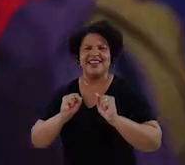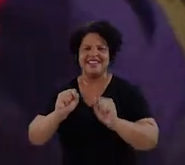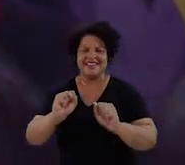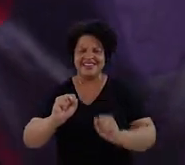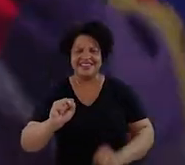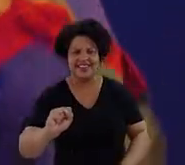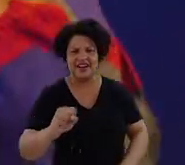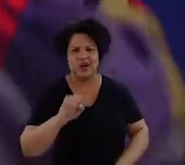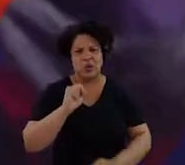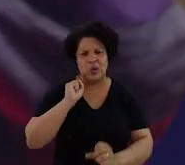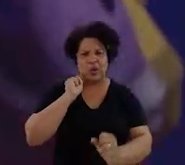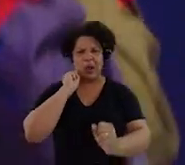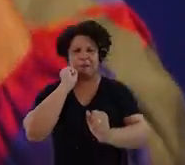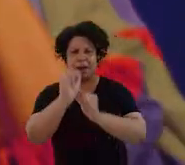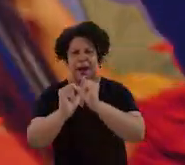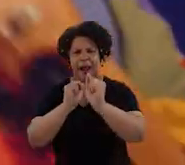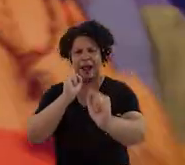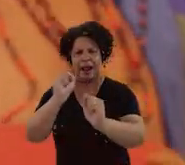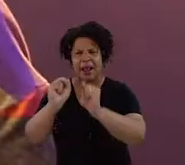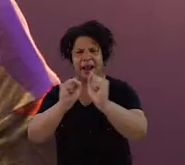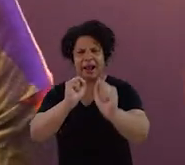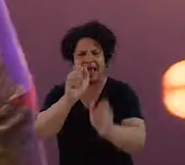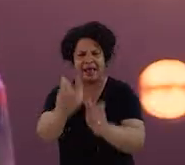O genocídio é com os nossos,